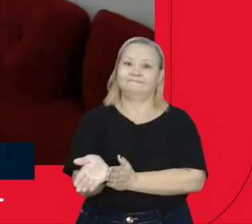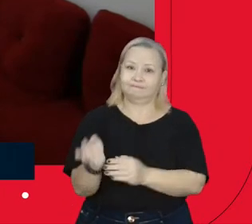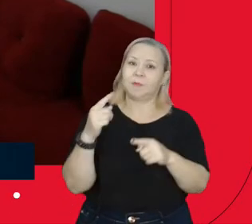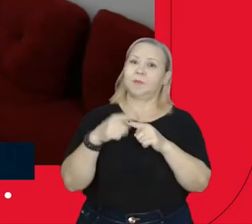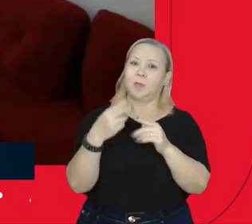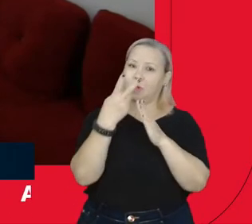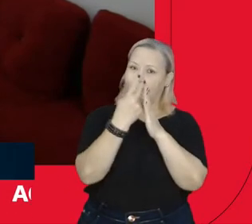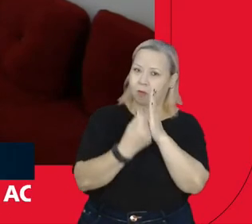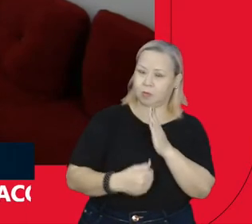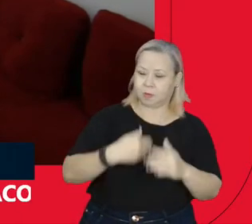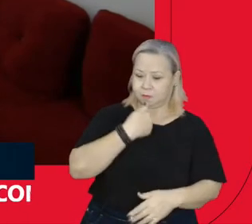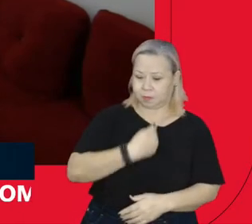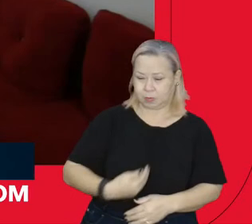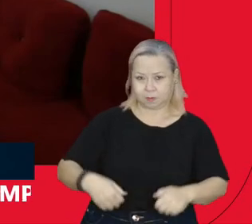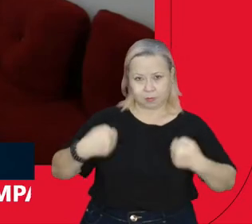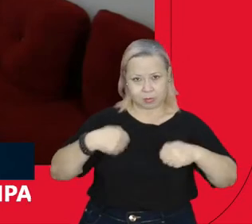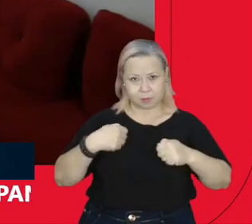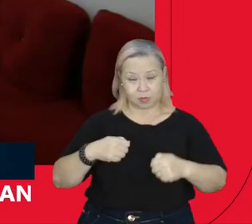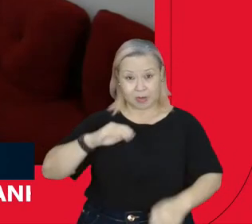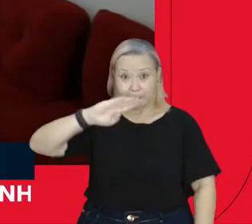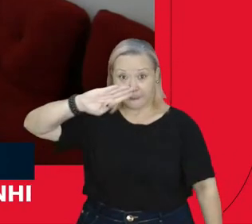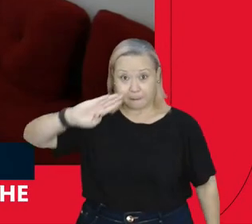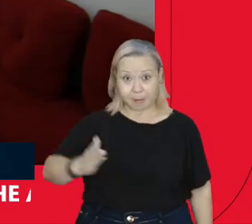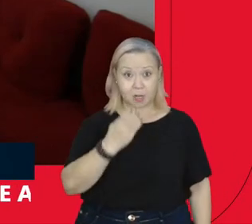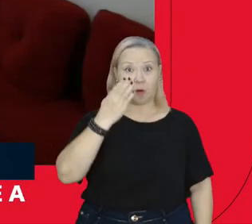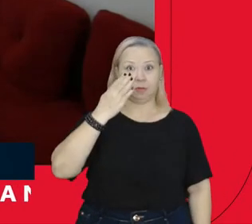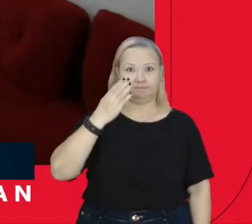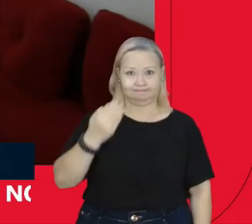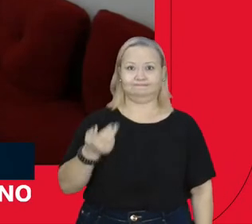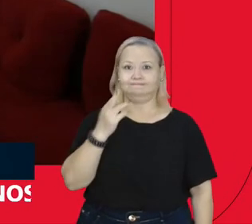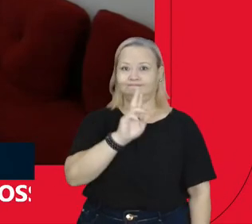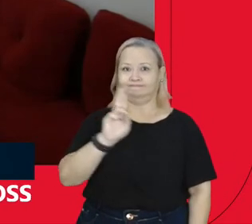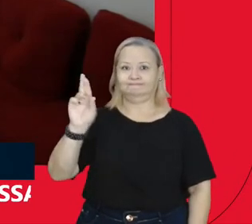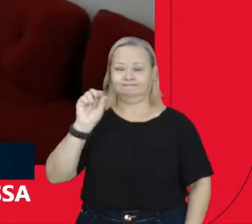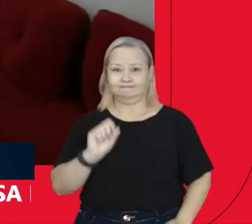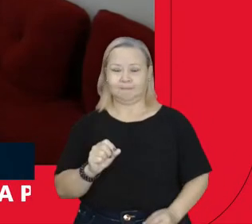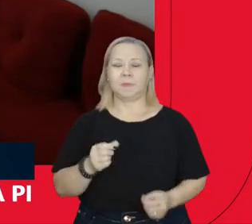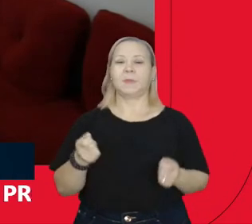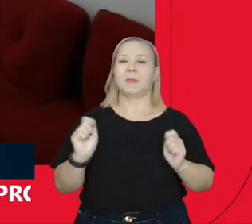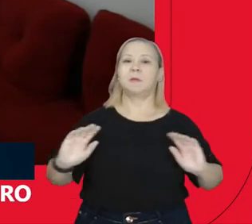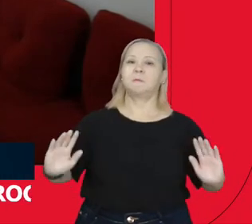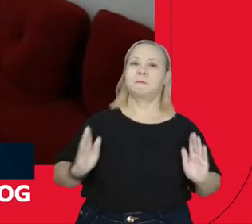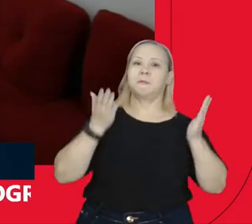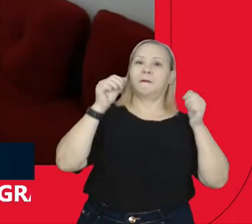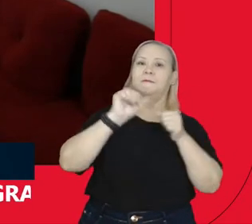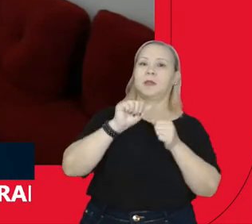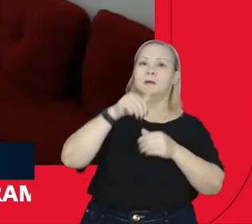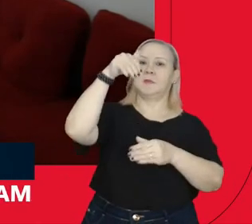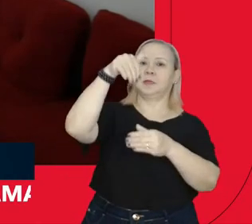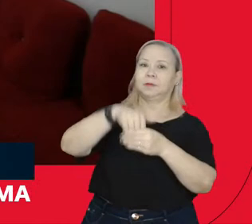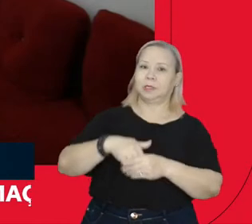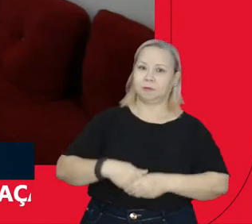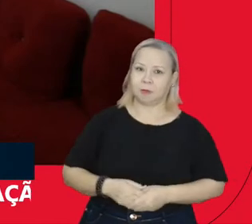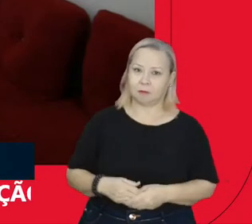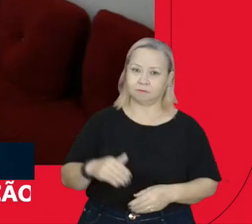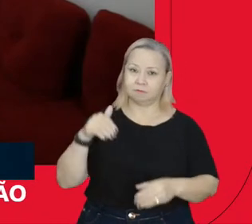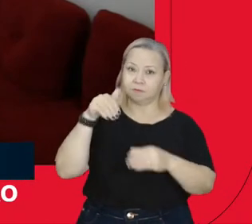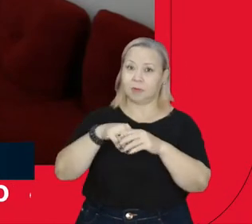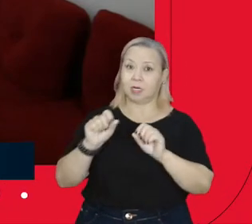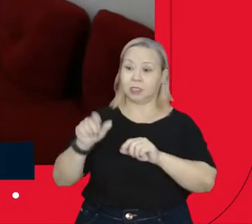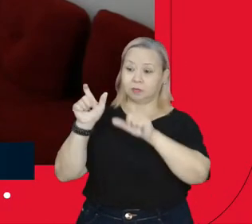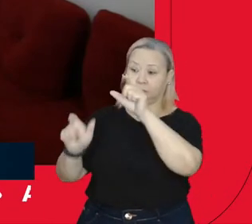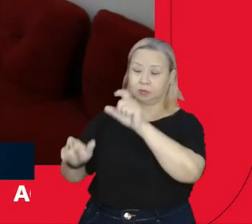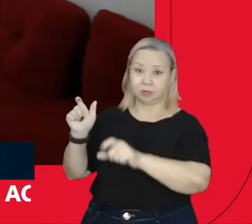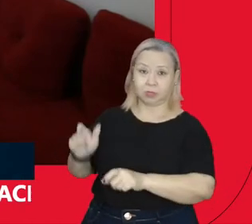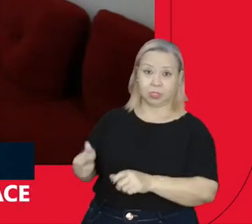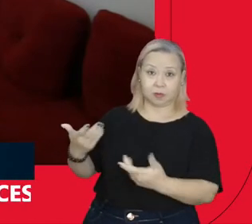de bilhões de reais, dinheiro esse que foi despejado nas campanhas dos aliados de Bolsonaro, para eleger os aliados de Bolsonaro, de